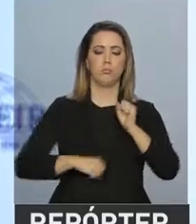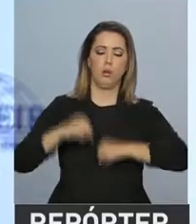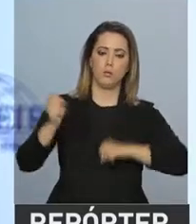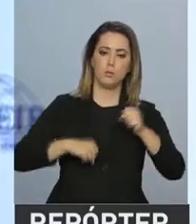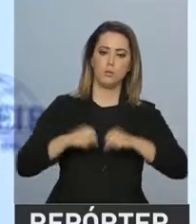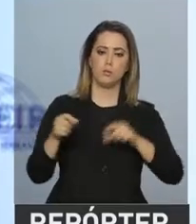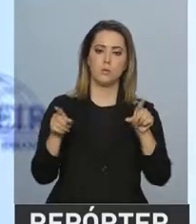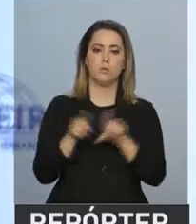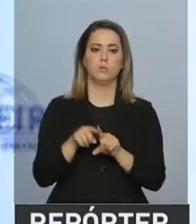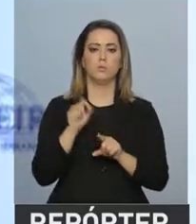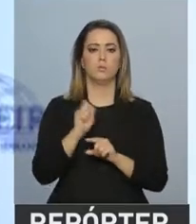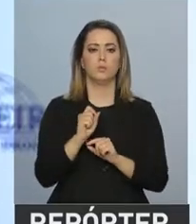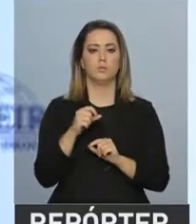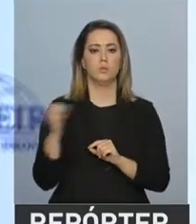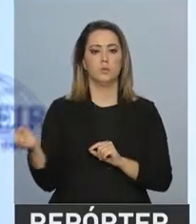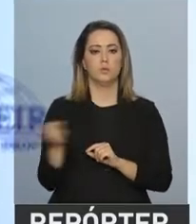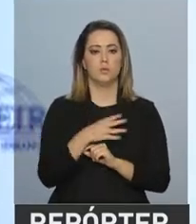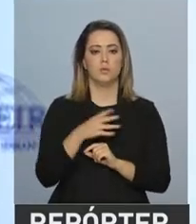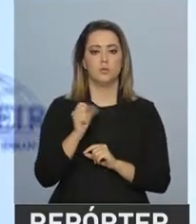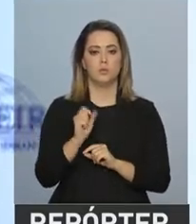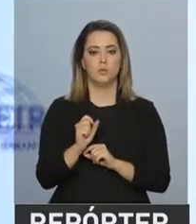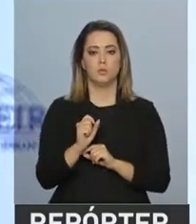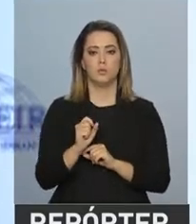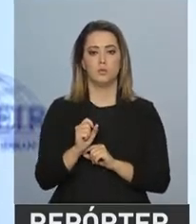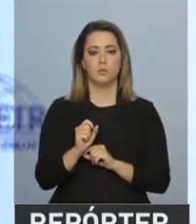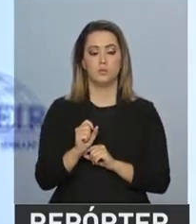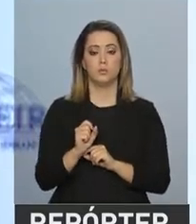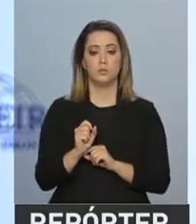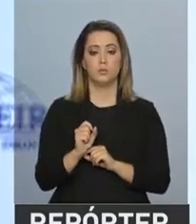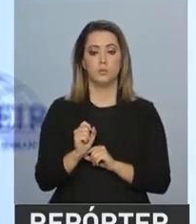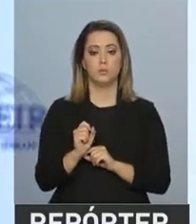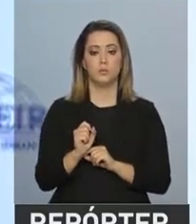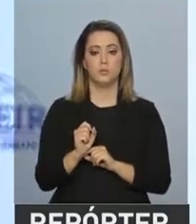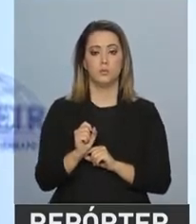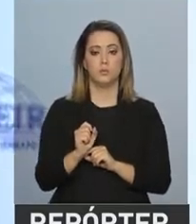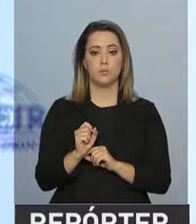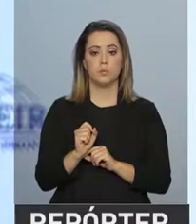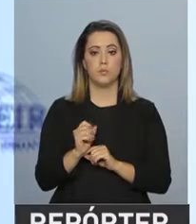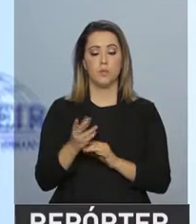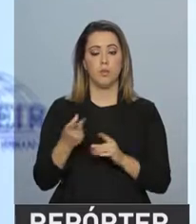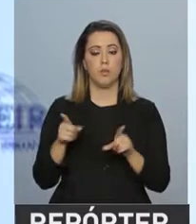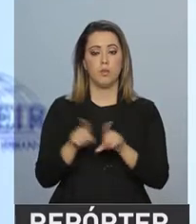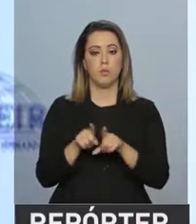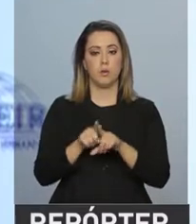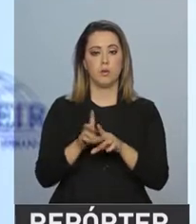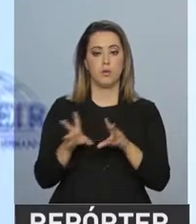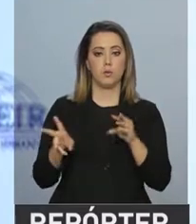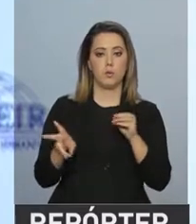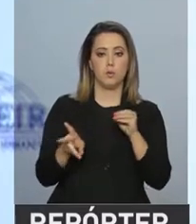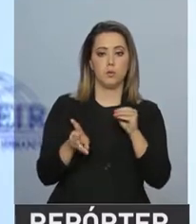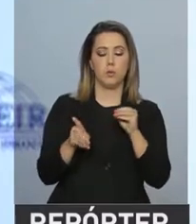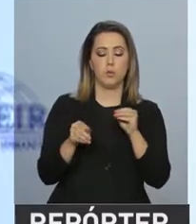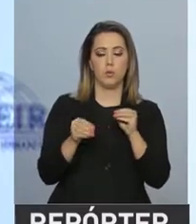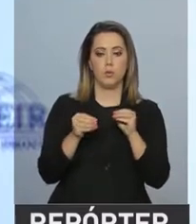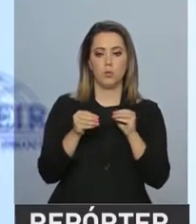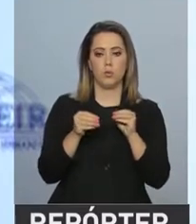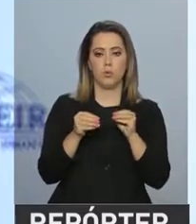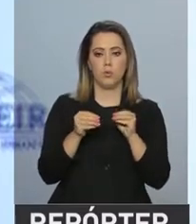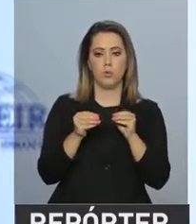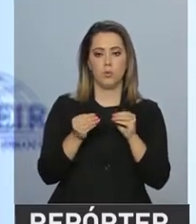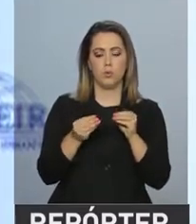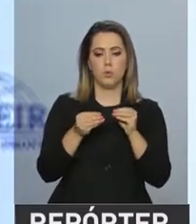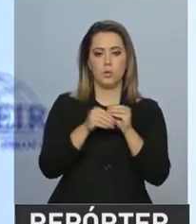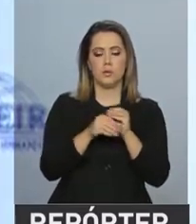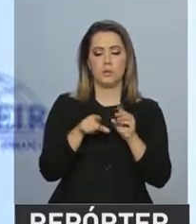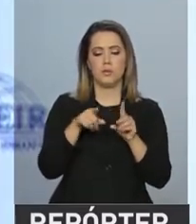produtividade, inovação e com a inserção da produção